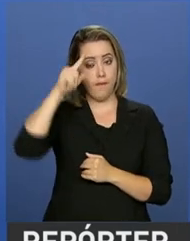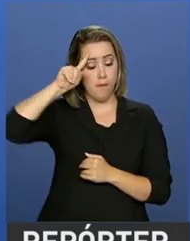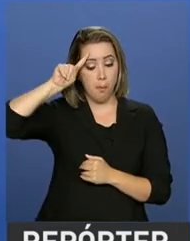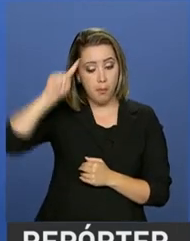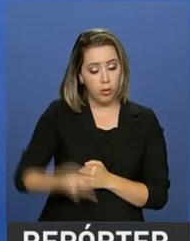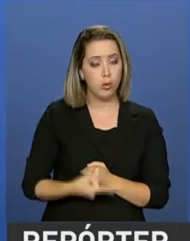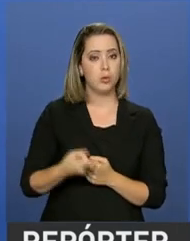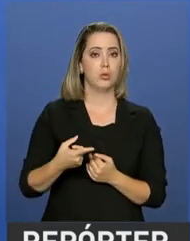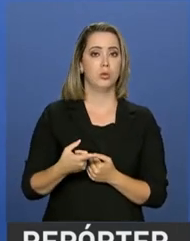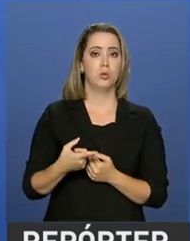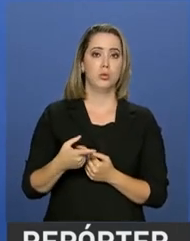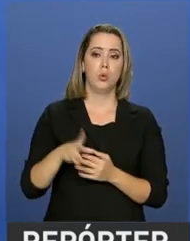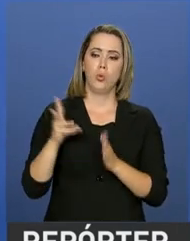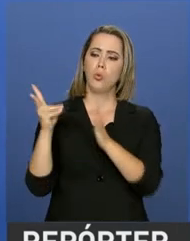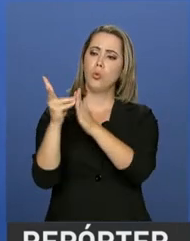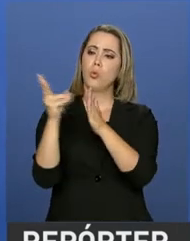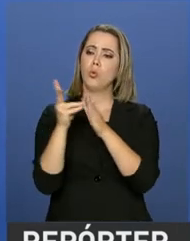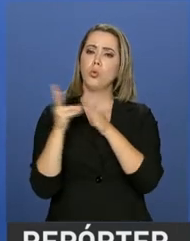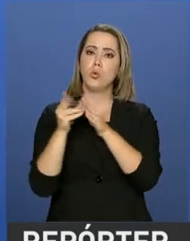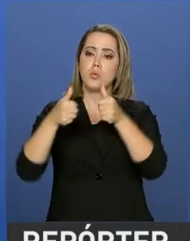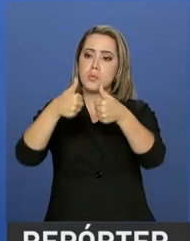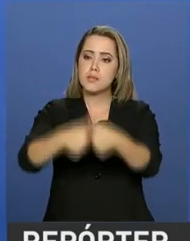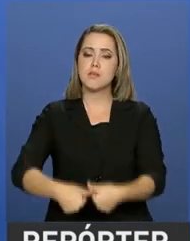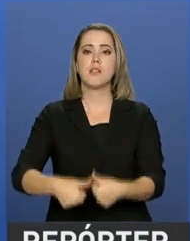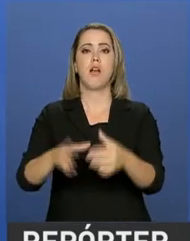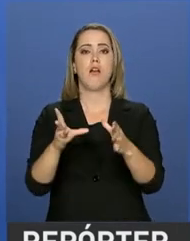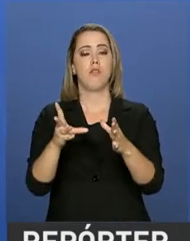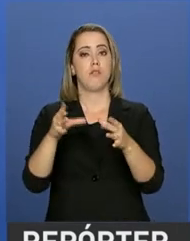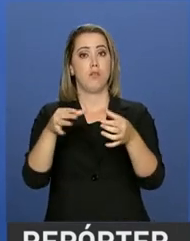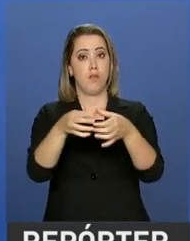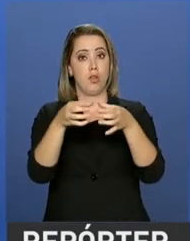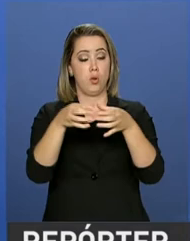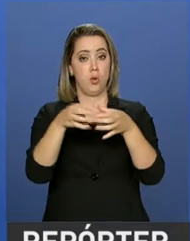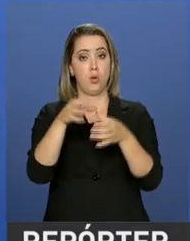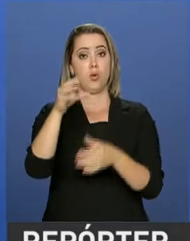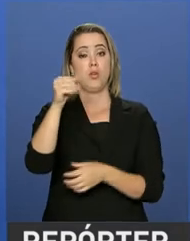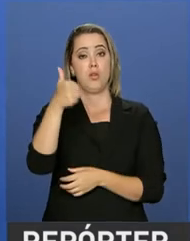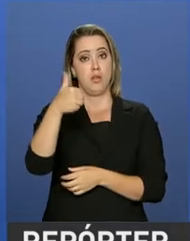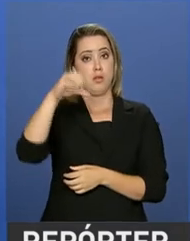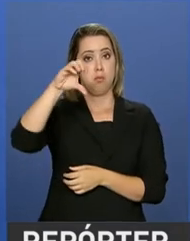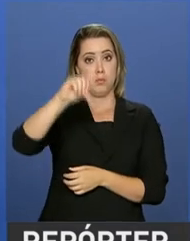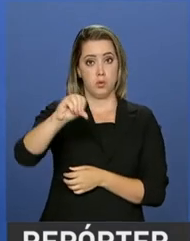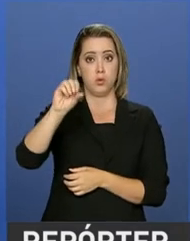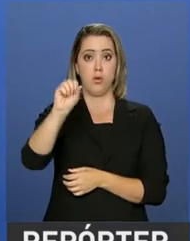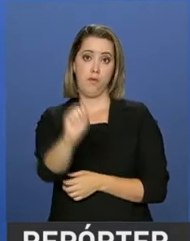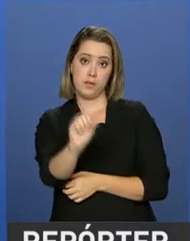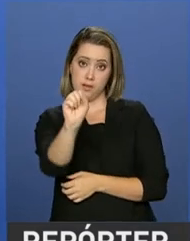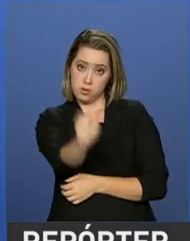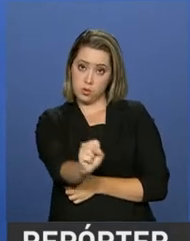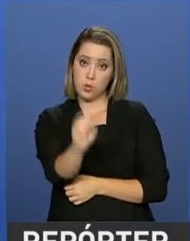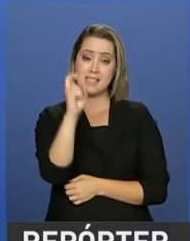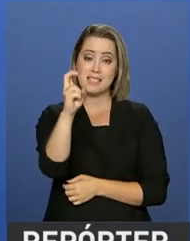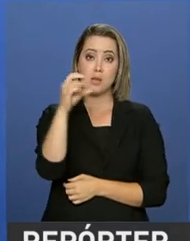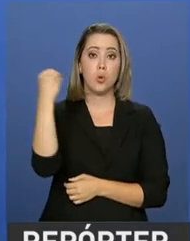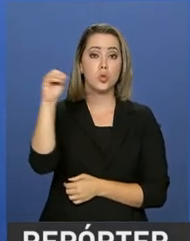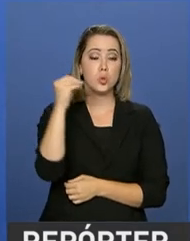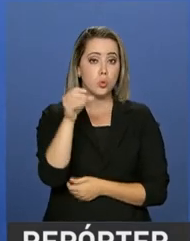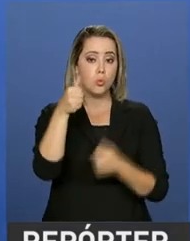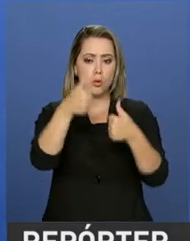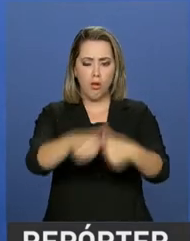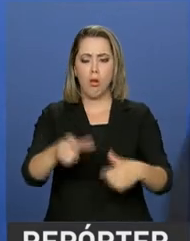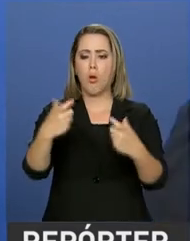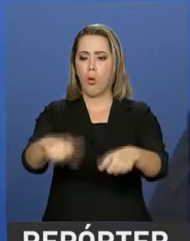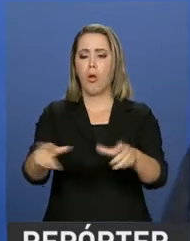onde os indígenas estavam em 1988 no dia da promulgação da constituição de a 5 de outubro